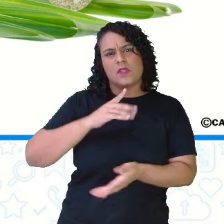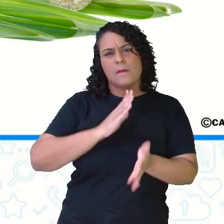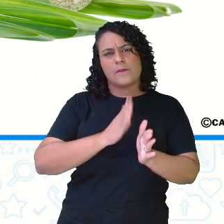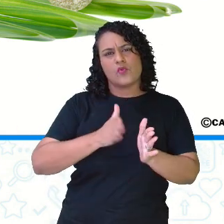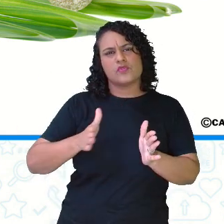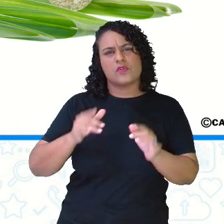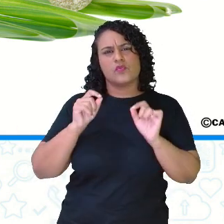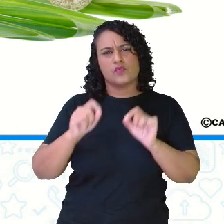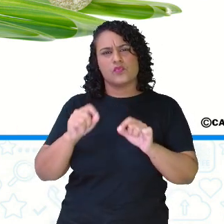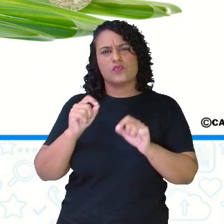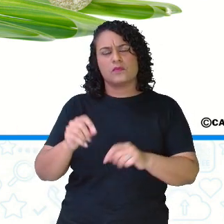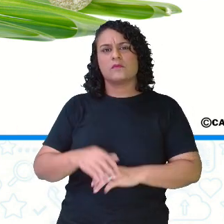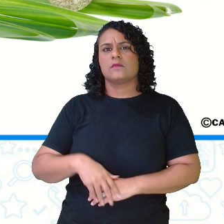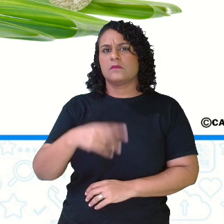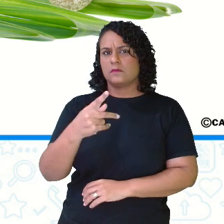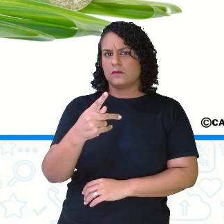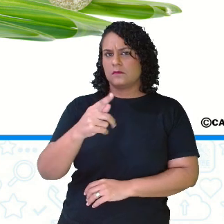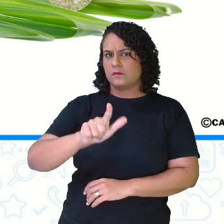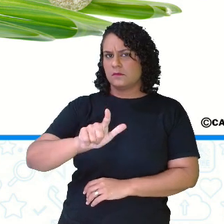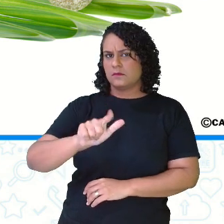chamado de plantation.